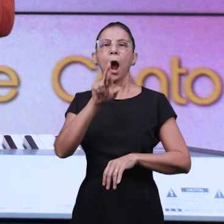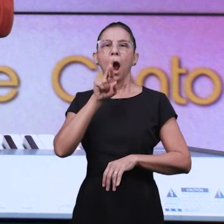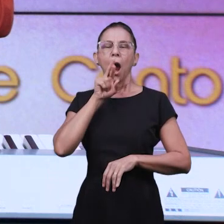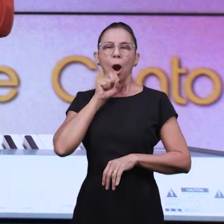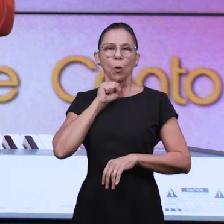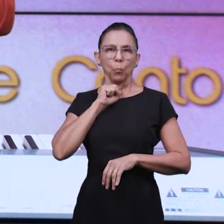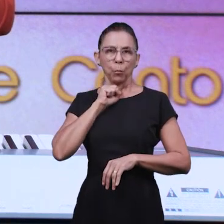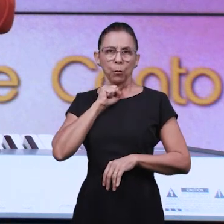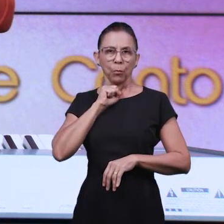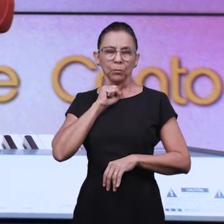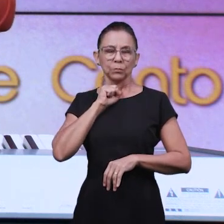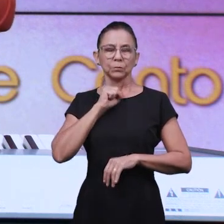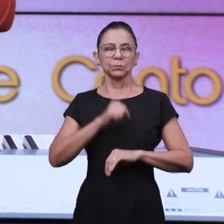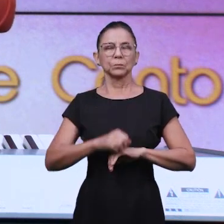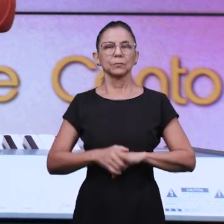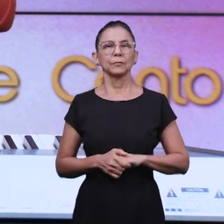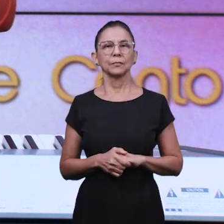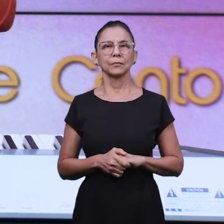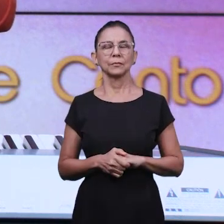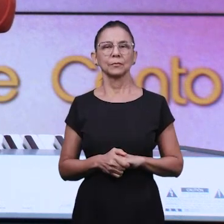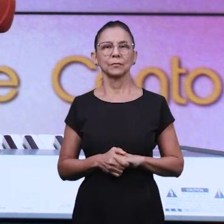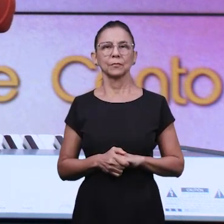Inspirou.